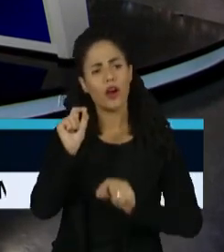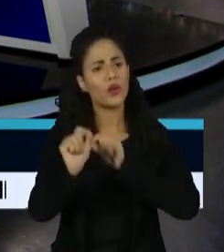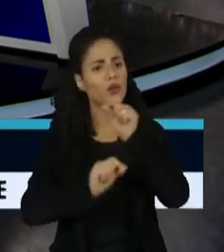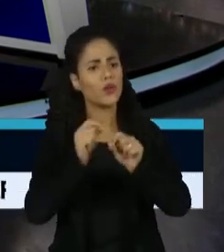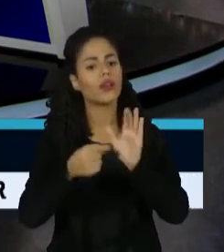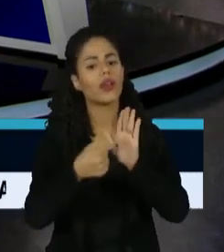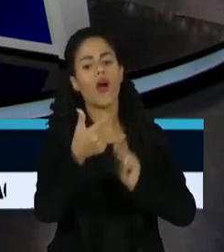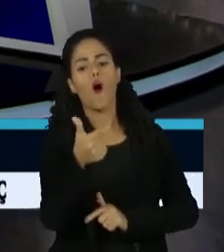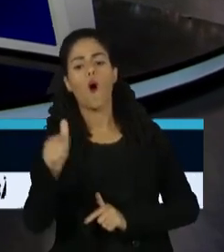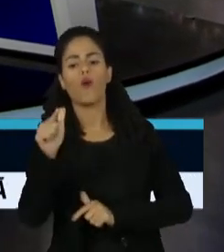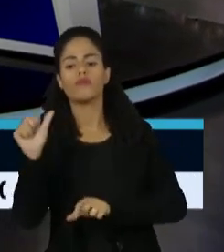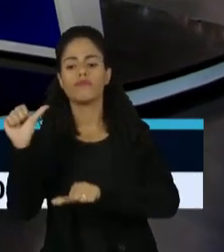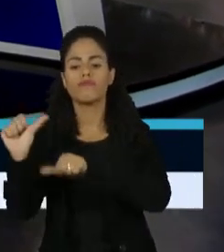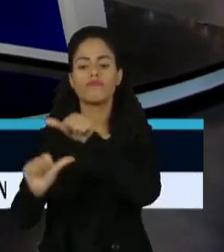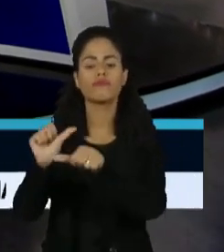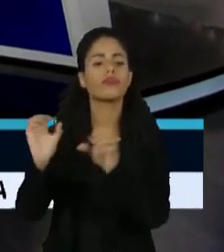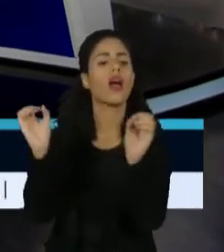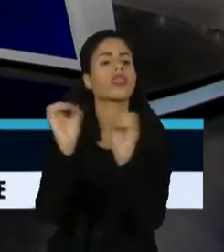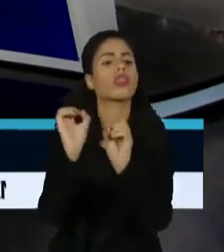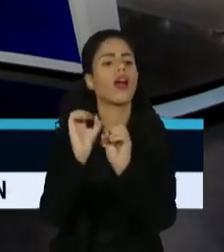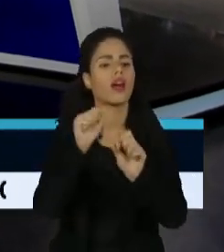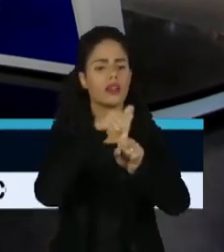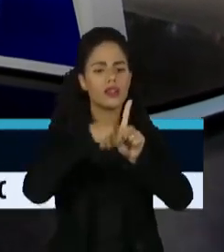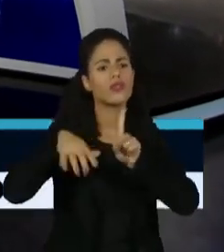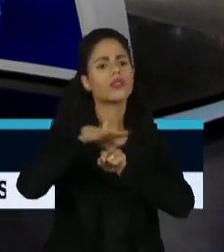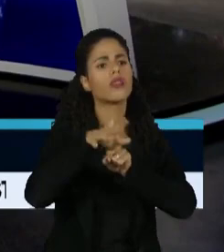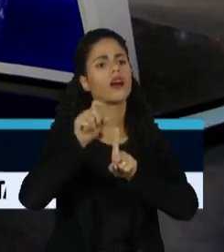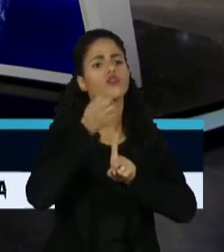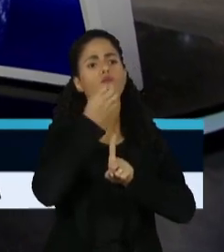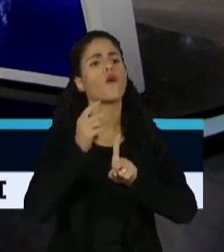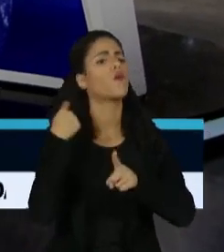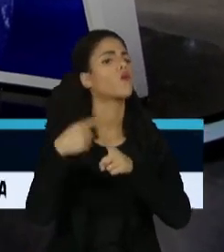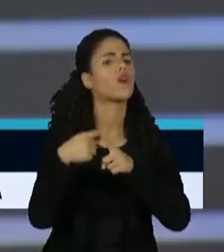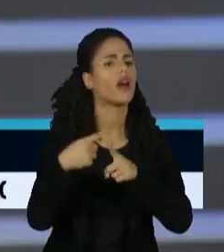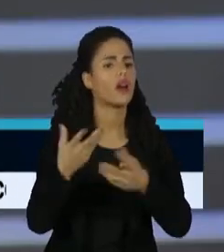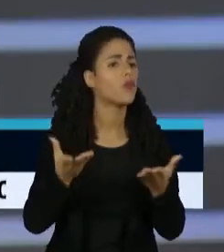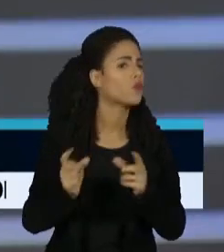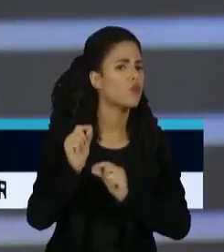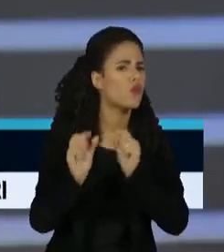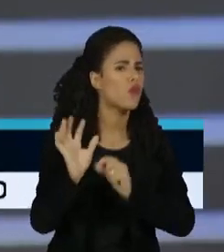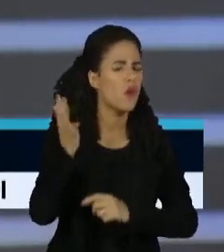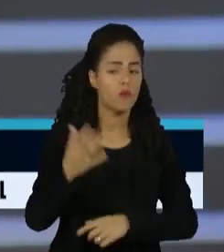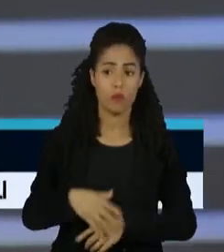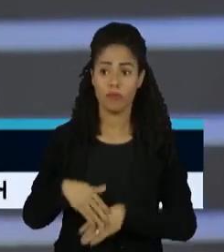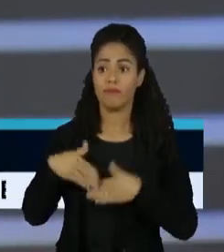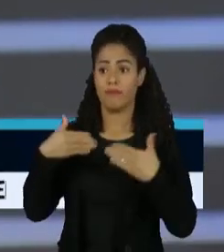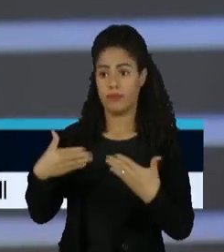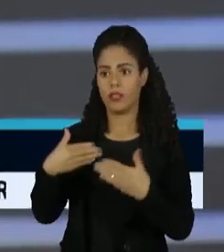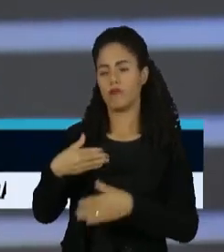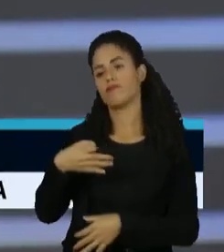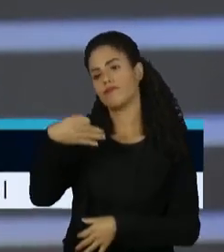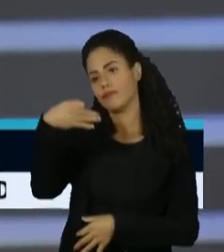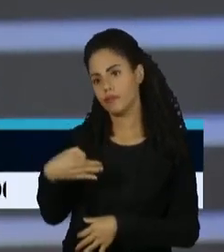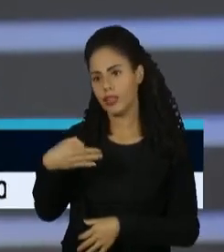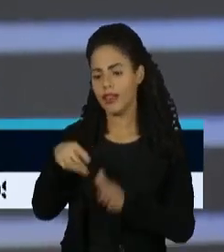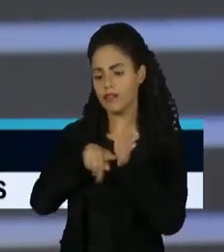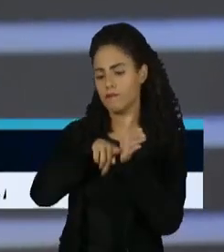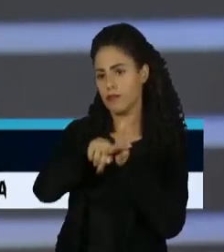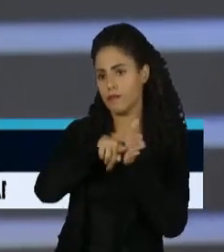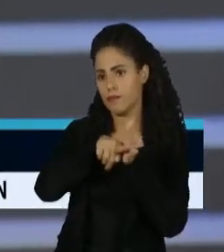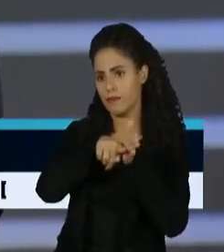não tenta mudar esse quadro. O que a sociedade ganha com isso? Eu acho que essa